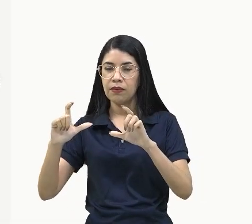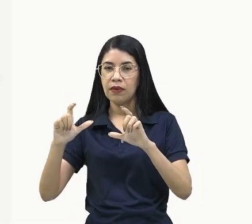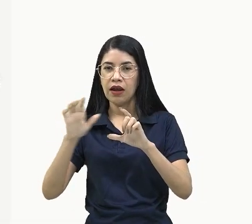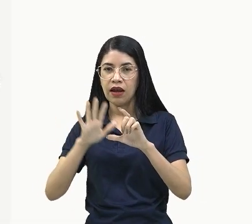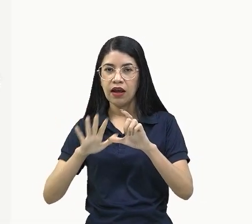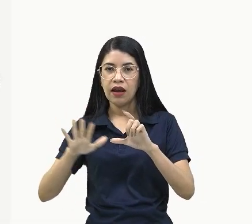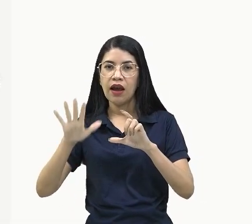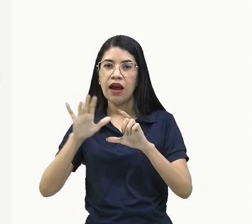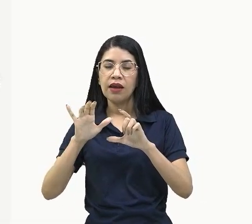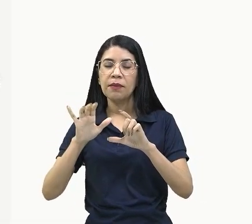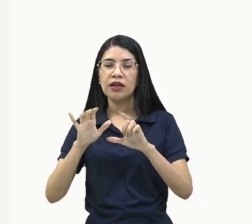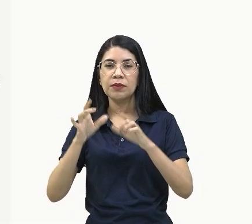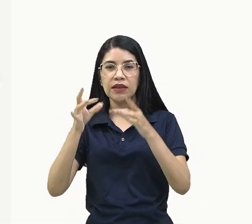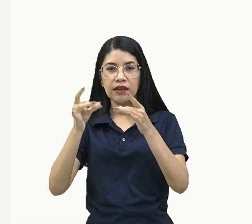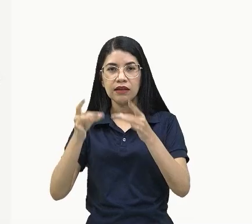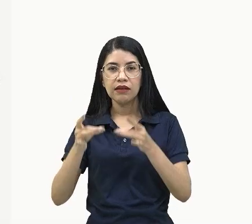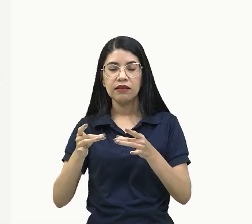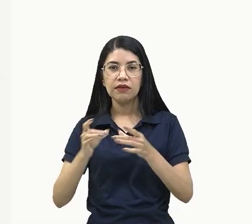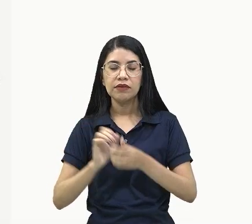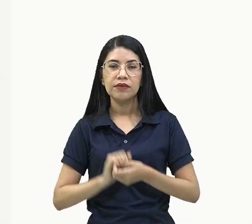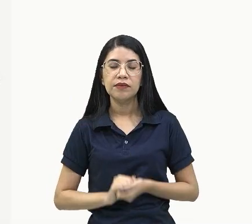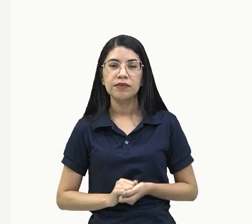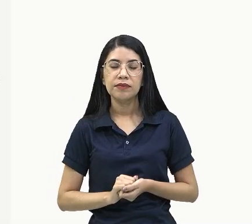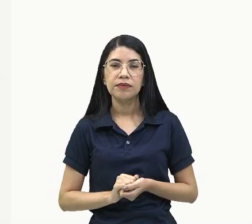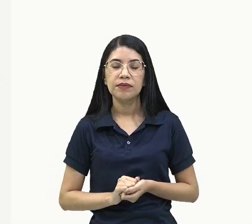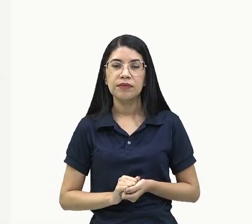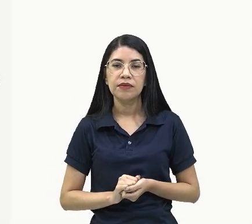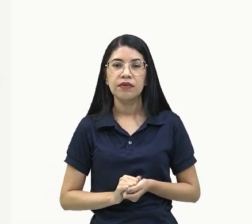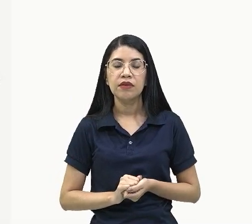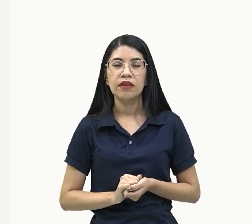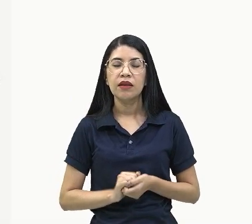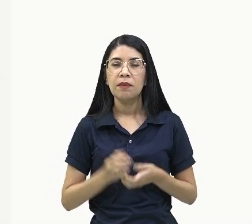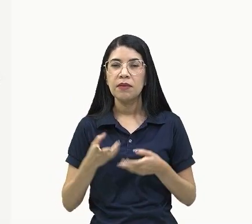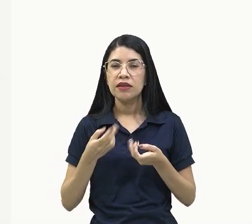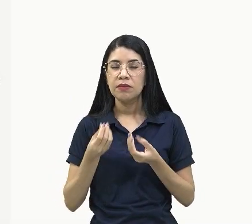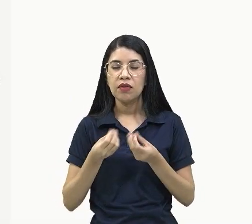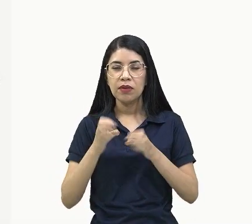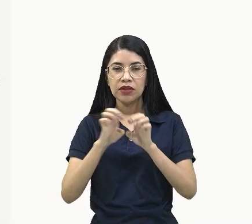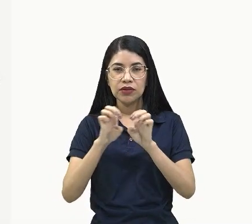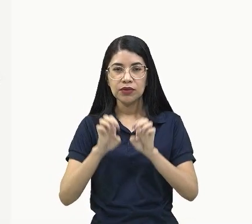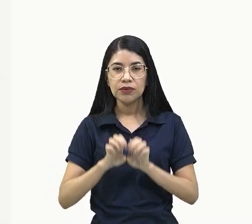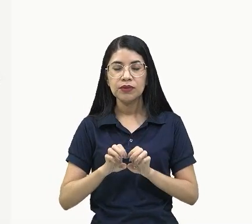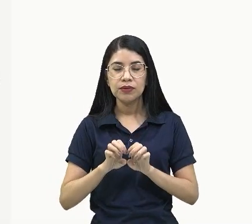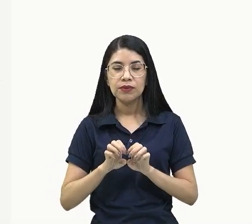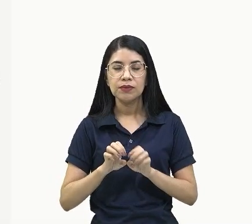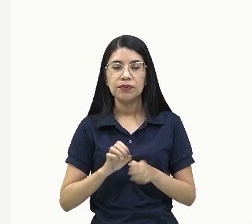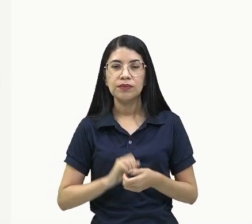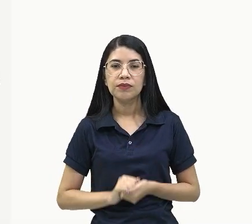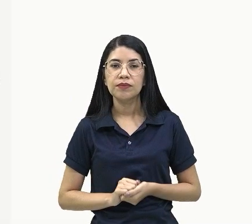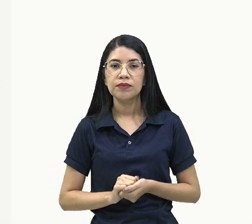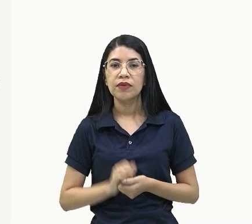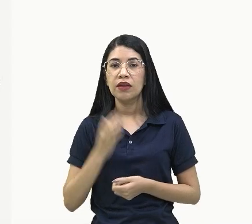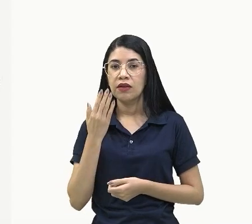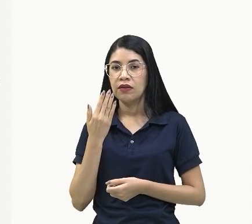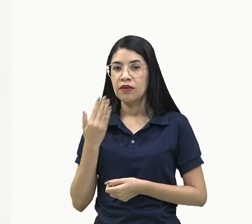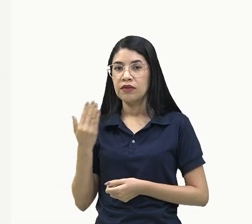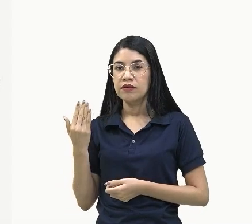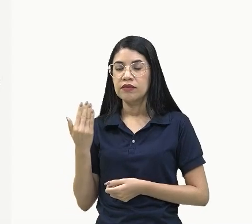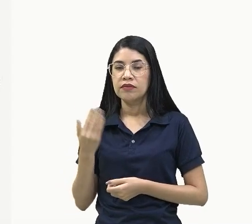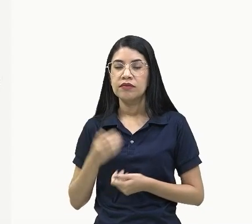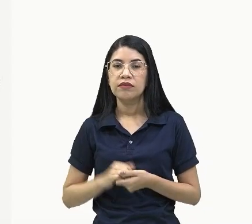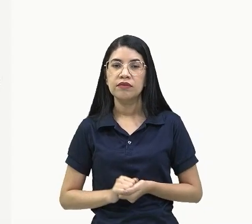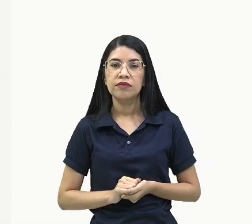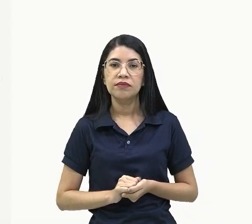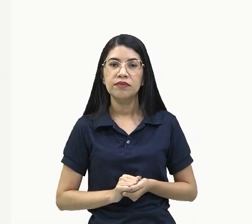maior aumento aqui ao lado. Vejam só, com todas as estruturas que compõem elas. Vejam só, estruturas chamadas de